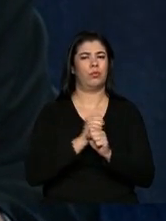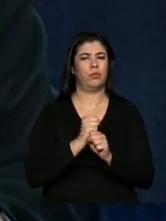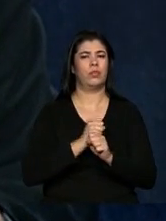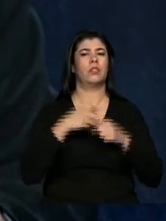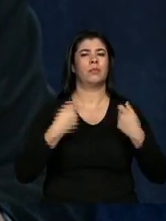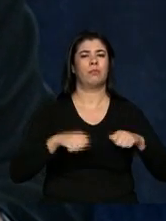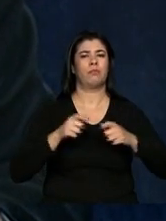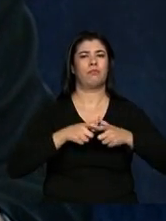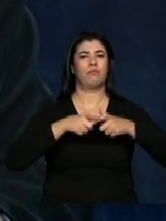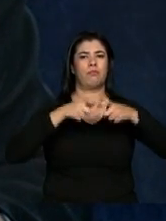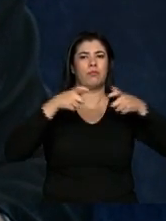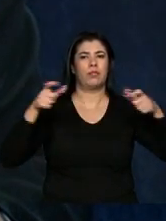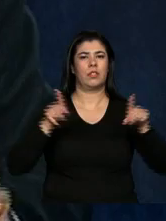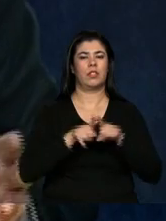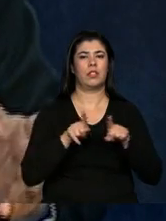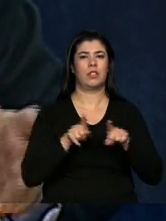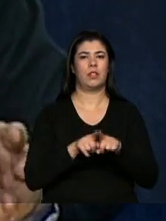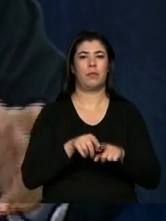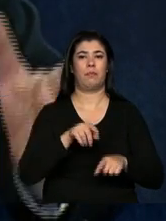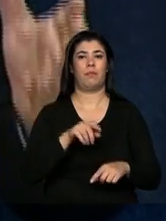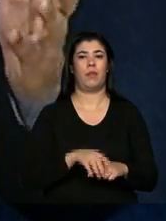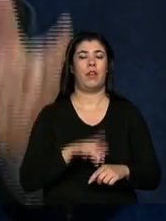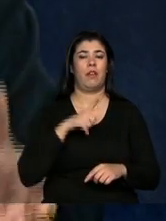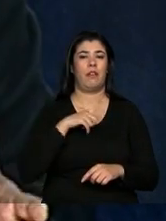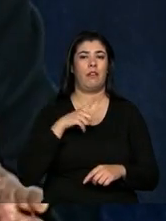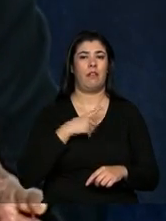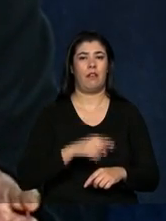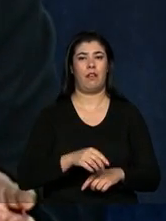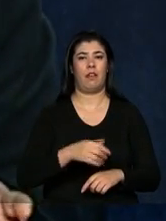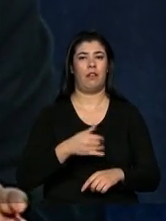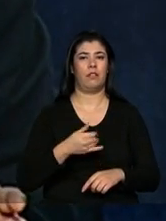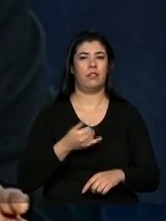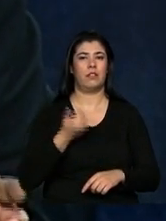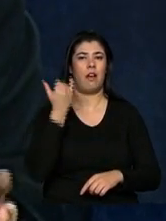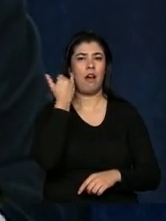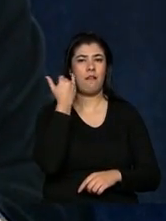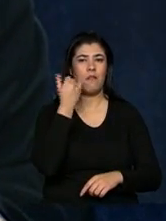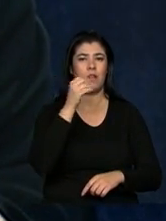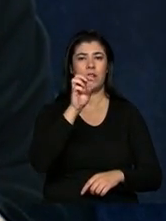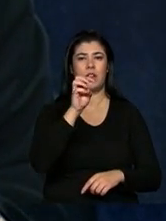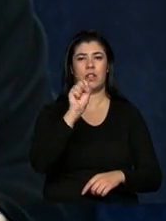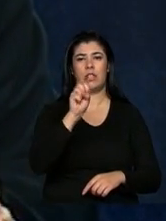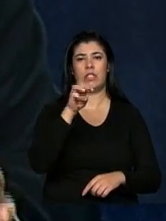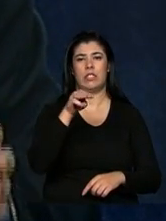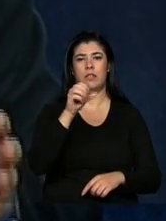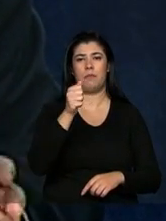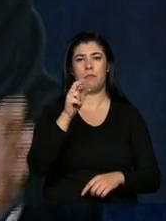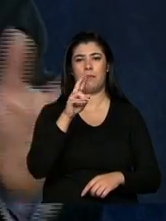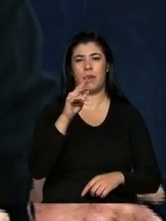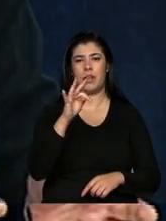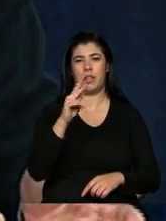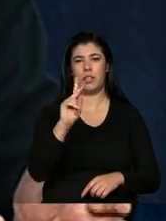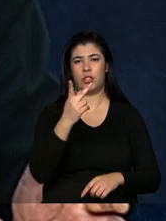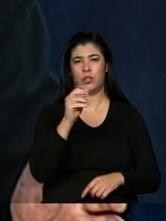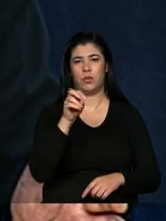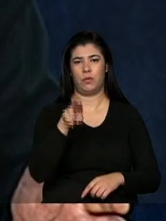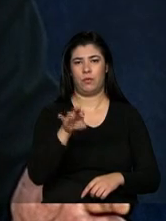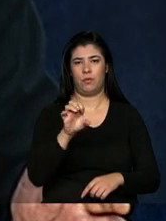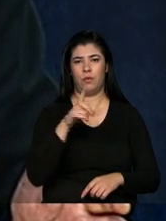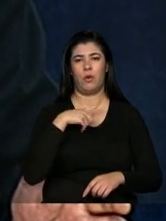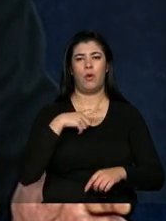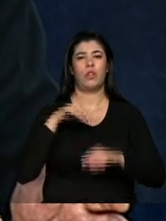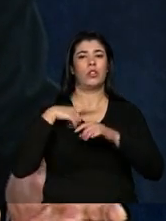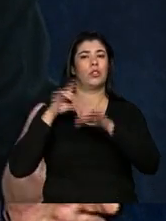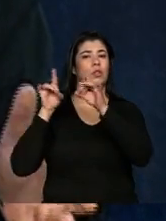o crescimento dos smartphones e o que eles significam de convergência eh digital a sociedade saiu do